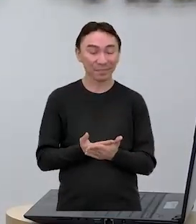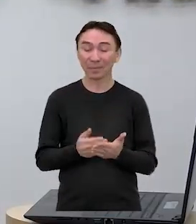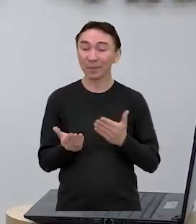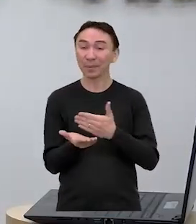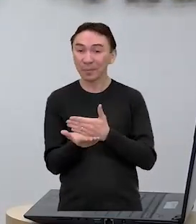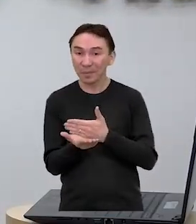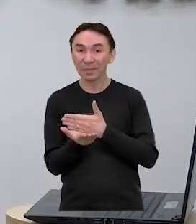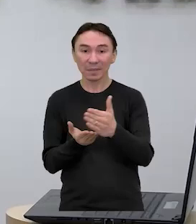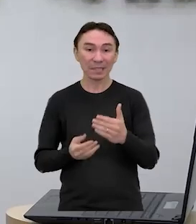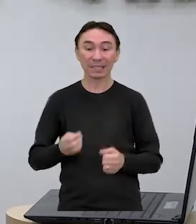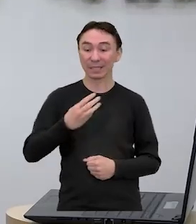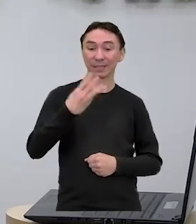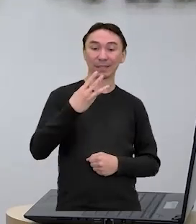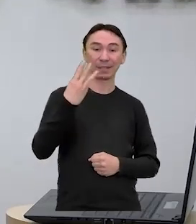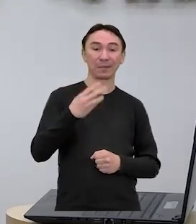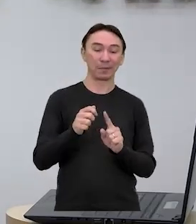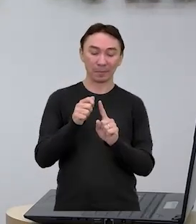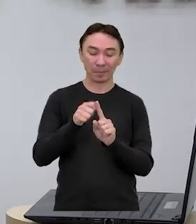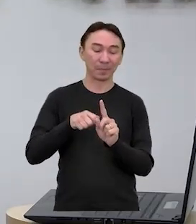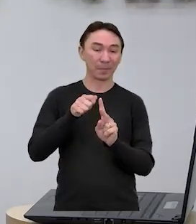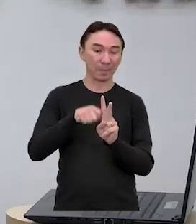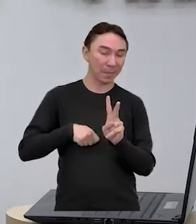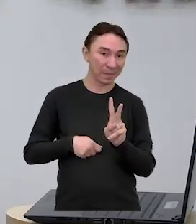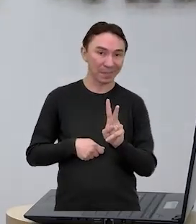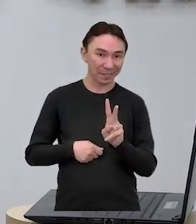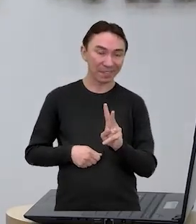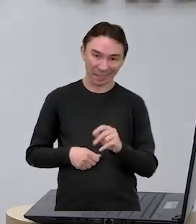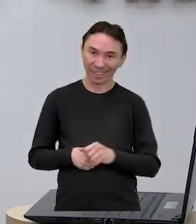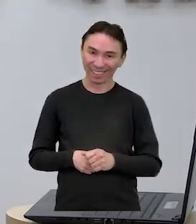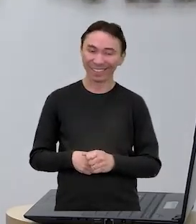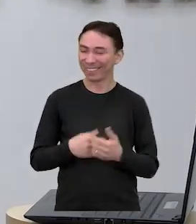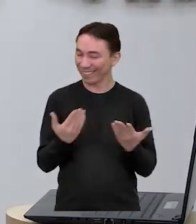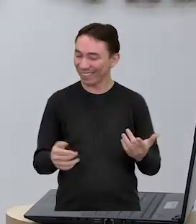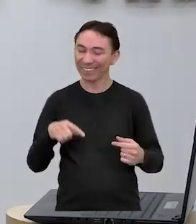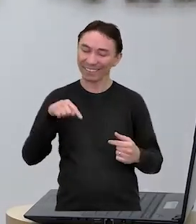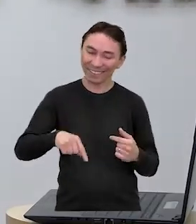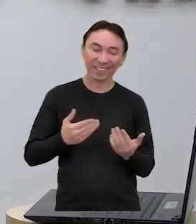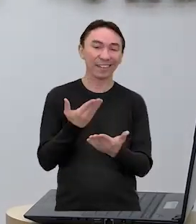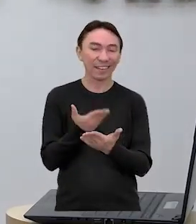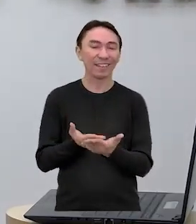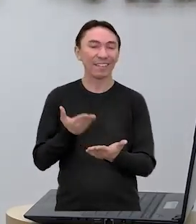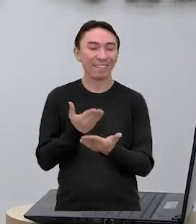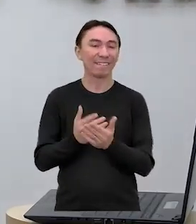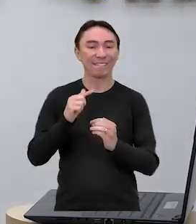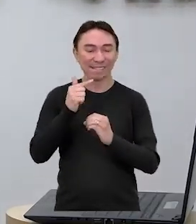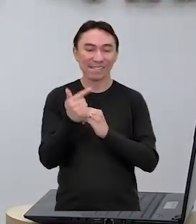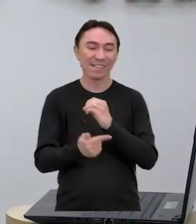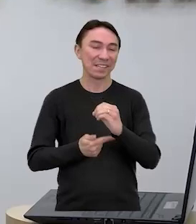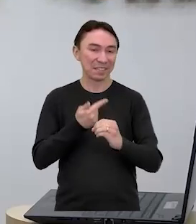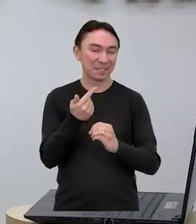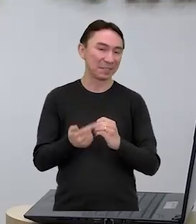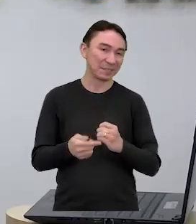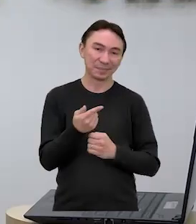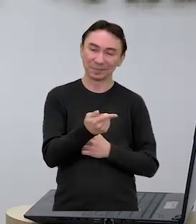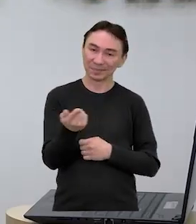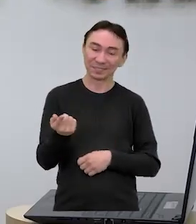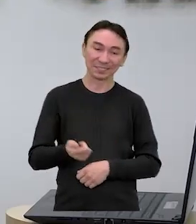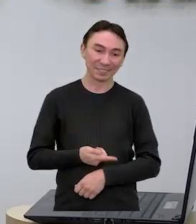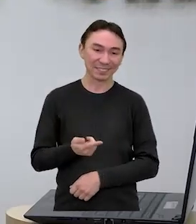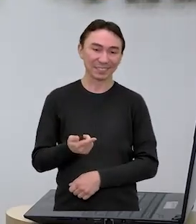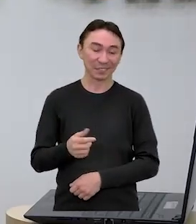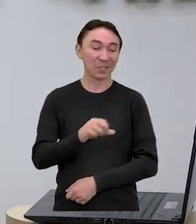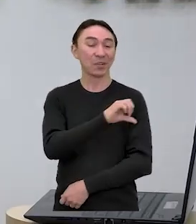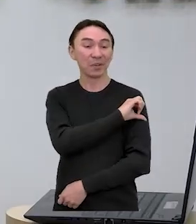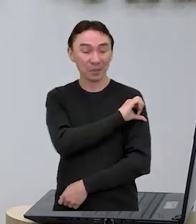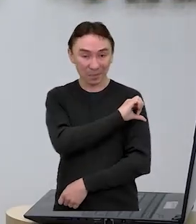aí o 3º bimestre, iniciando o 2º semestre, aula de geografia para os 9º anos, do ensino fundamental, né?